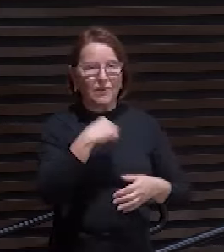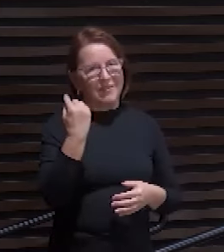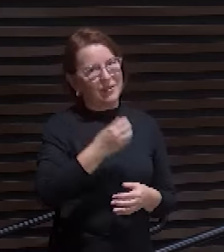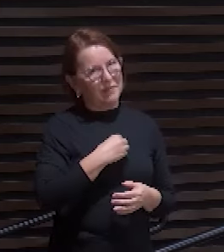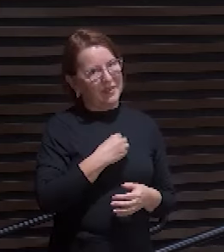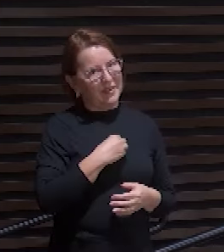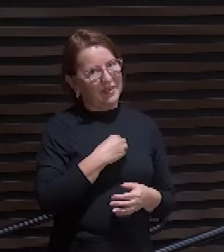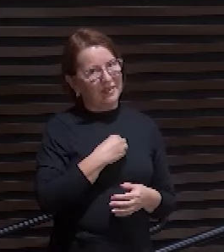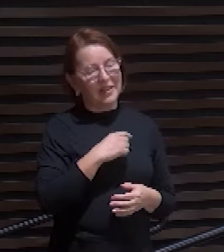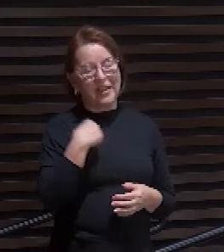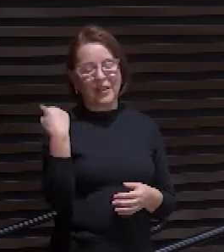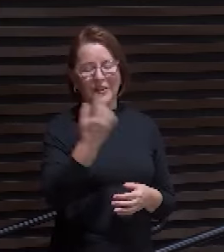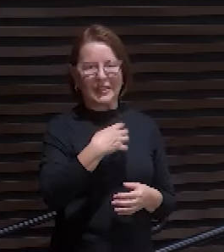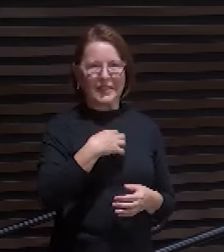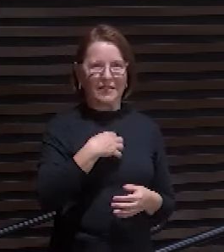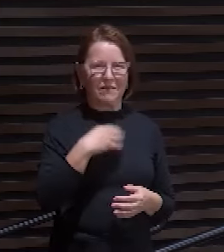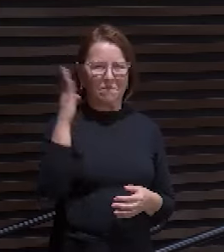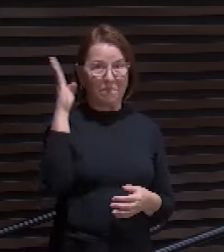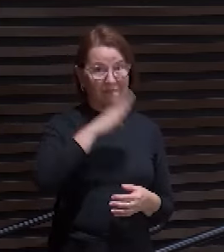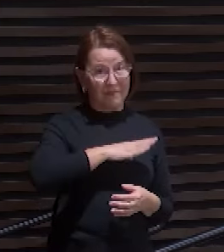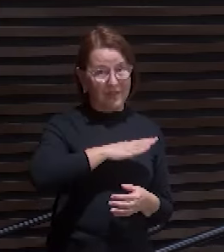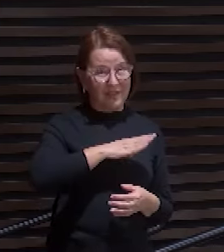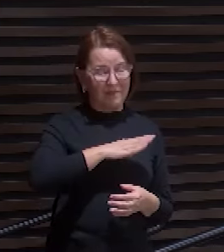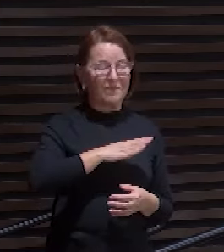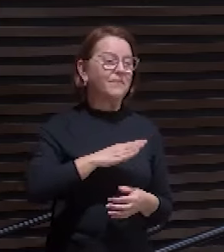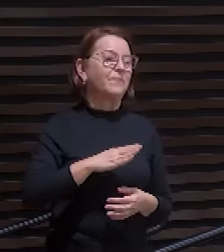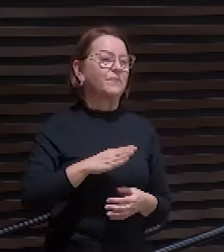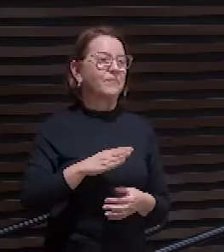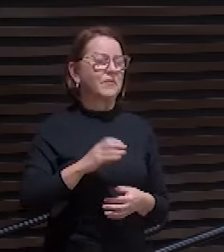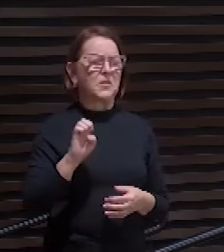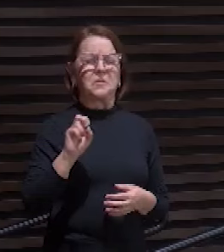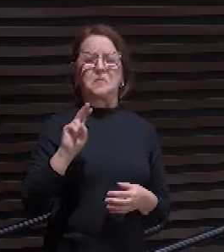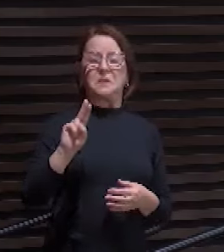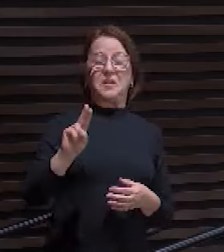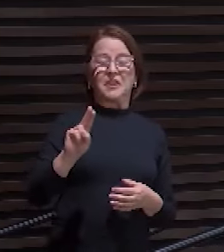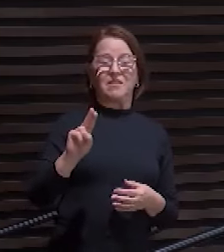pecado, a nossa natureza perversa, maligna, egoísta, como